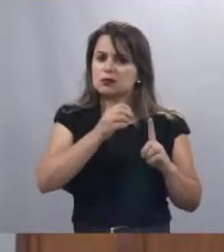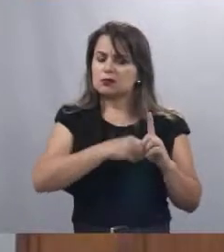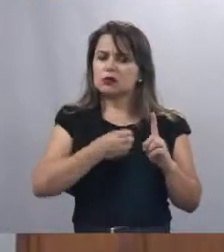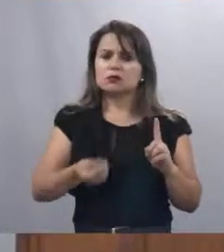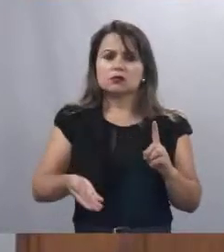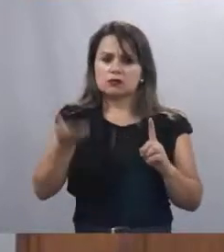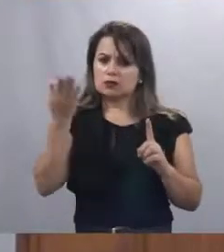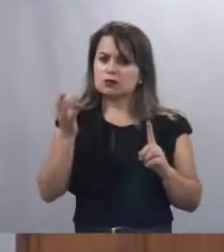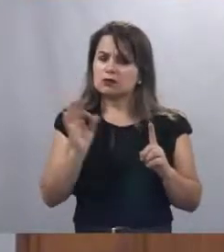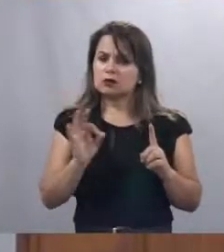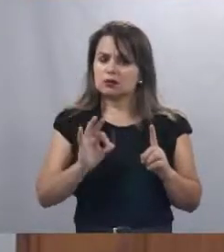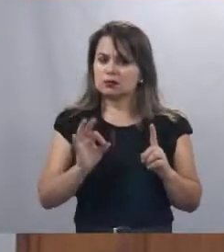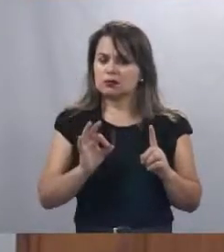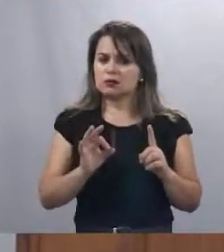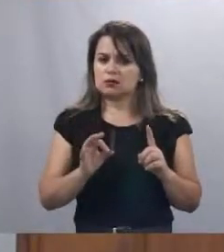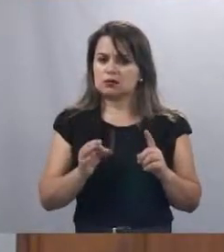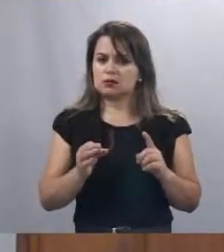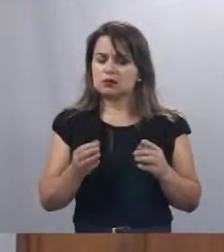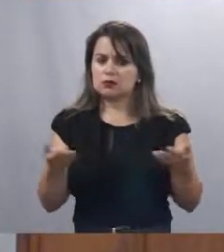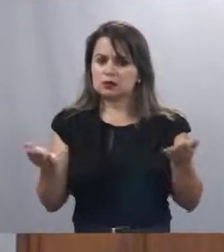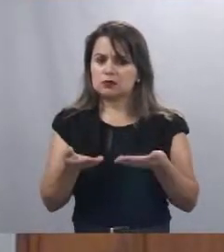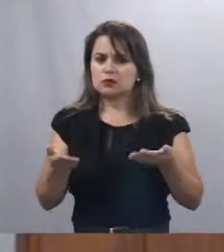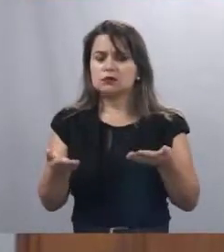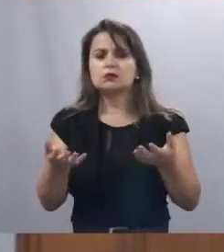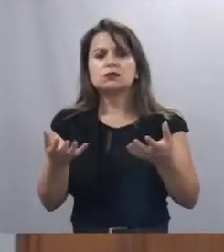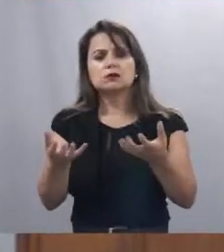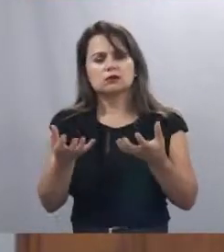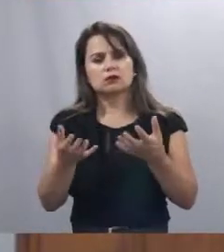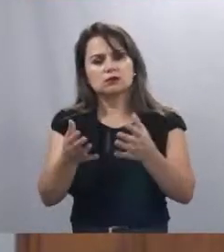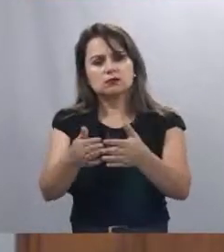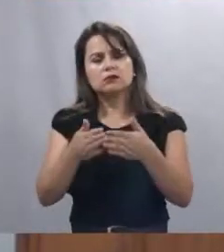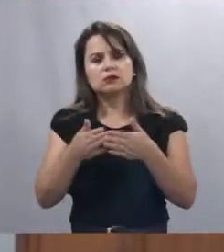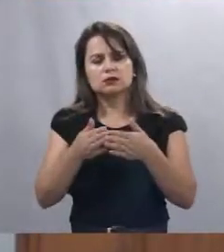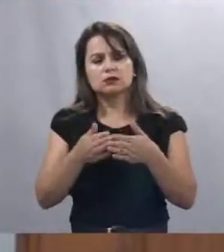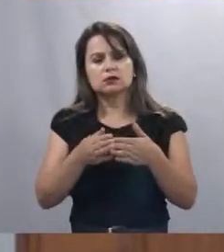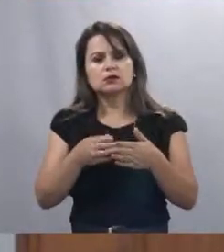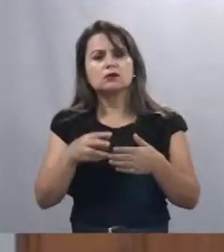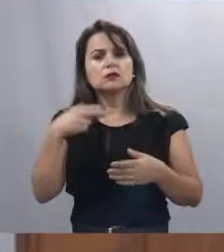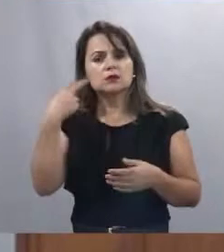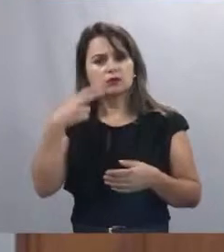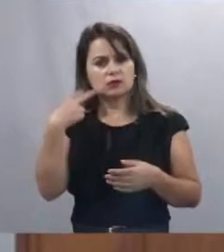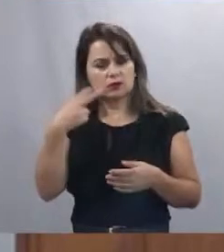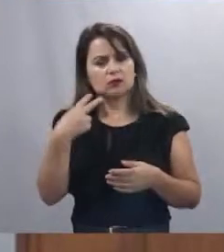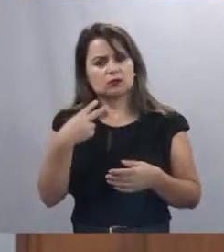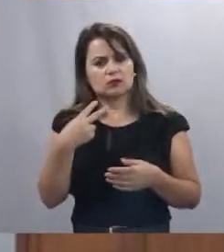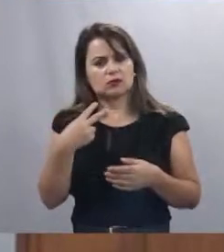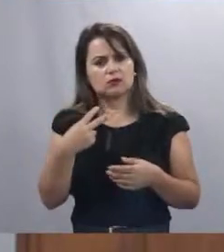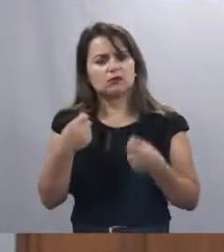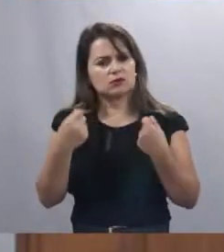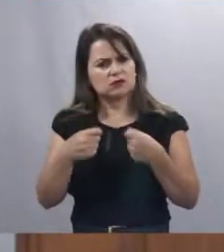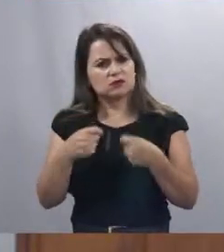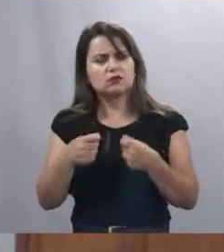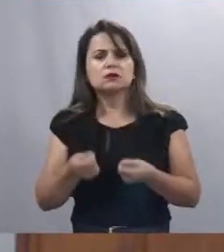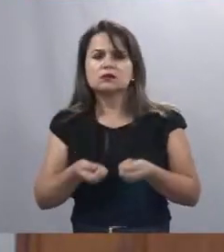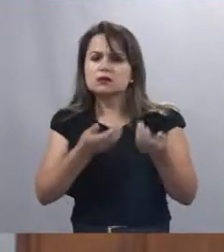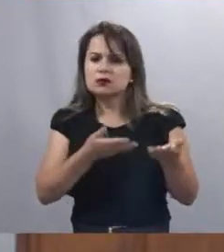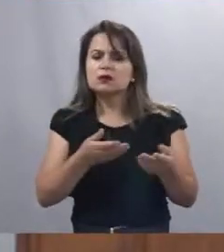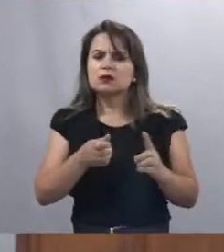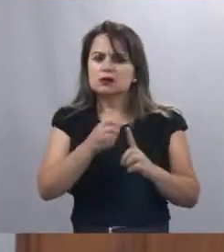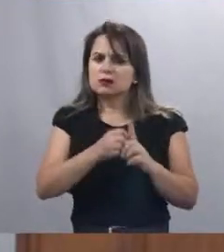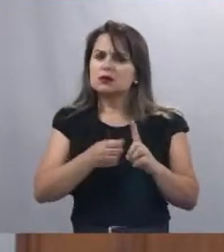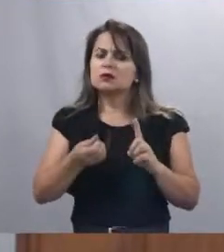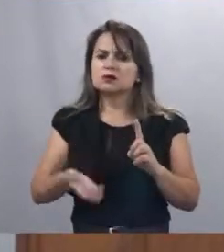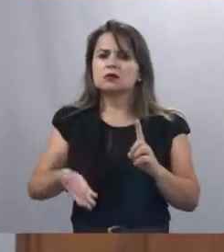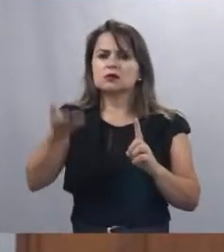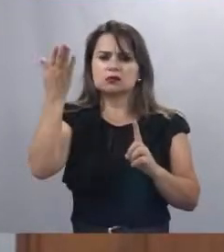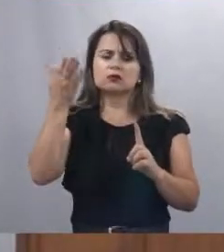leu o secretário, o primeiro secretário, vereador Albuquerque, está fazendo falta no orçamento. E eu